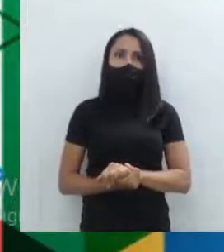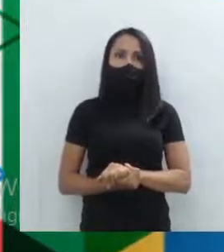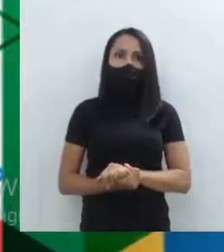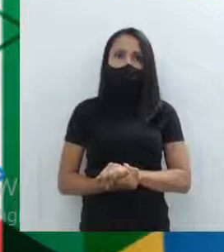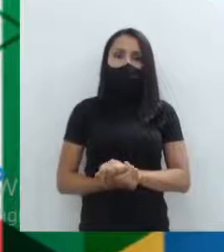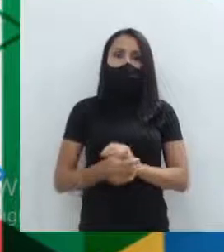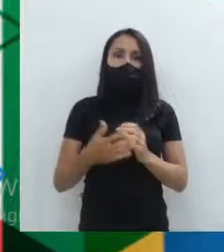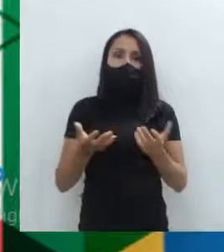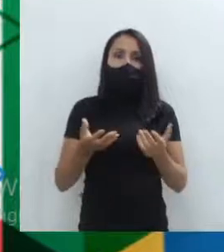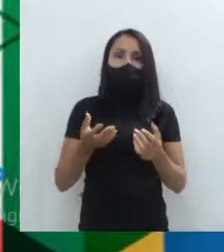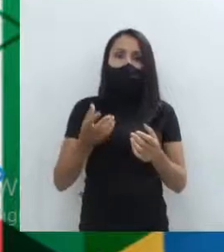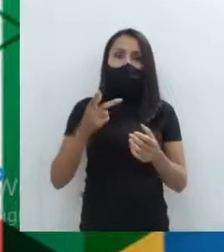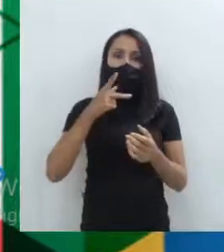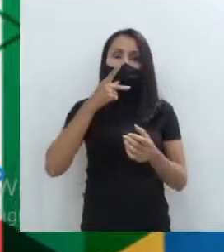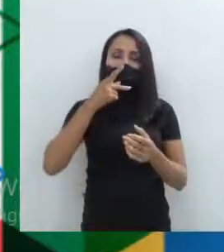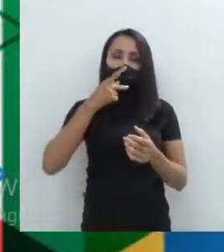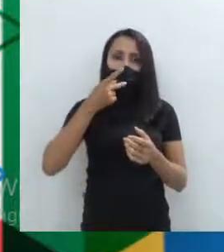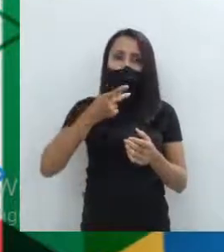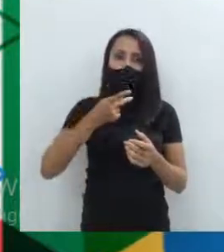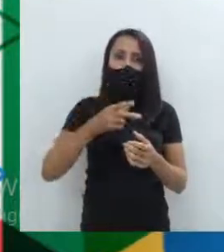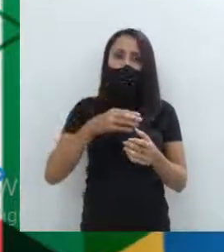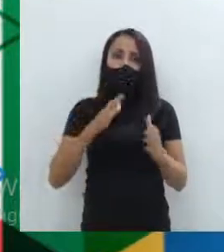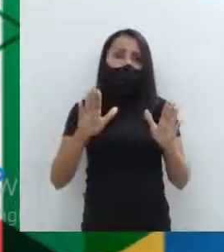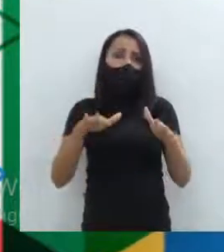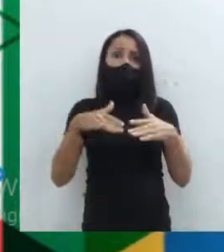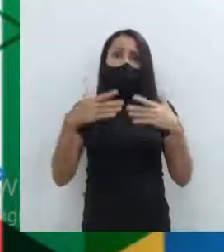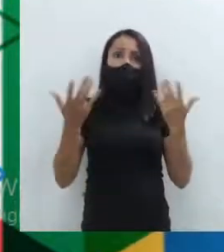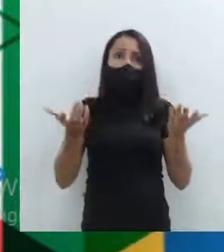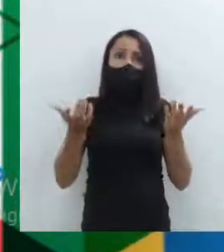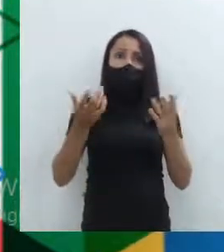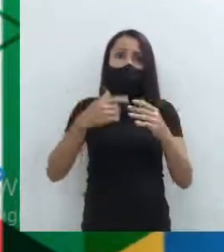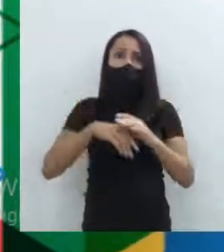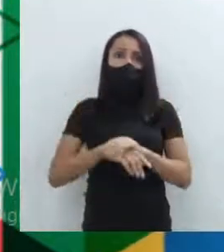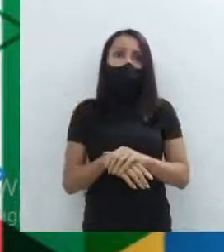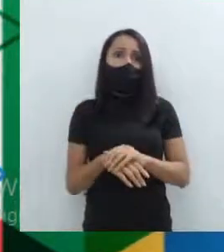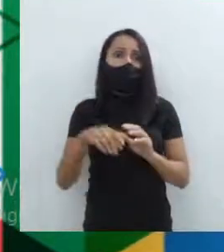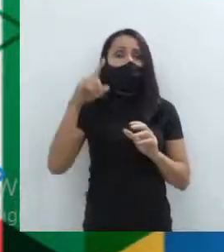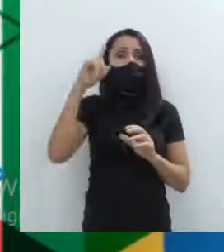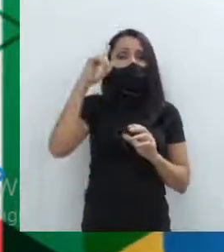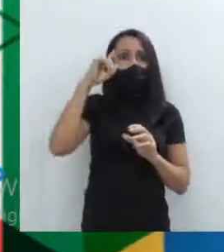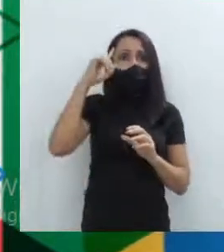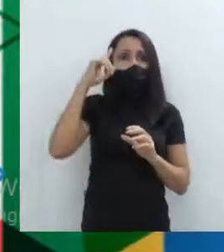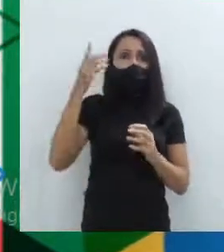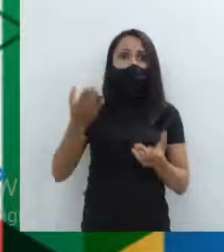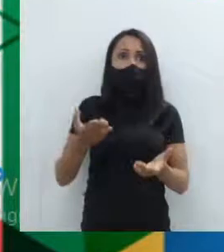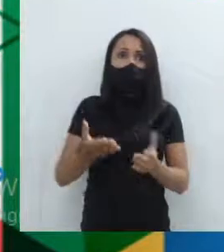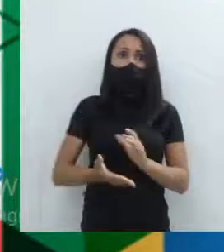falar um pouquinho sobre qual é a sua jornada. Essa teoria é o seguinte: